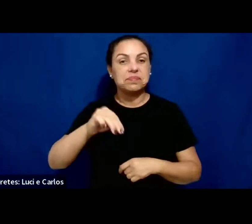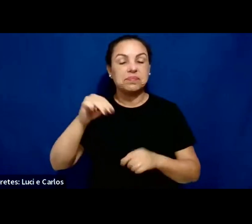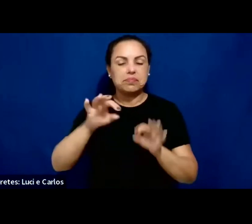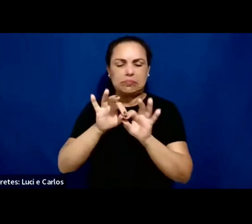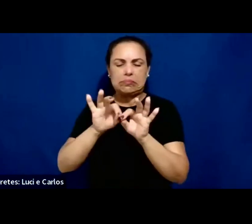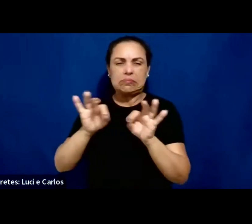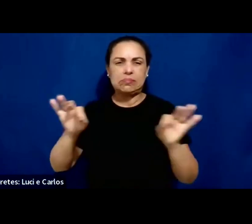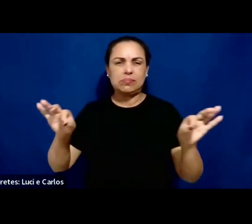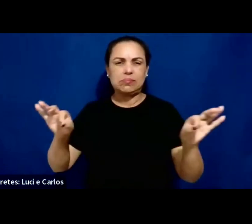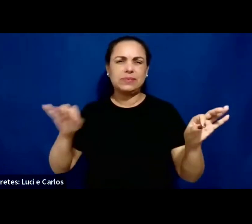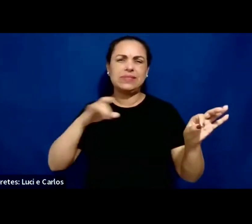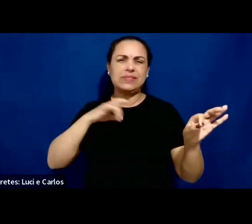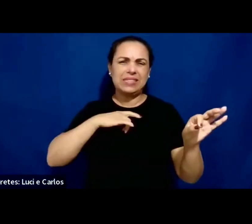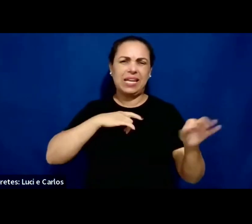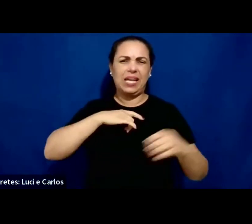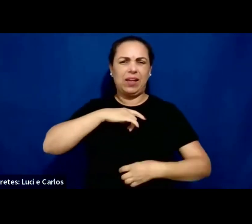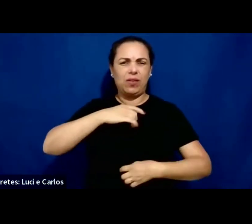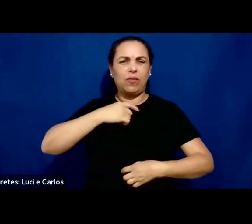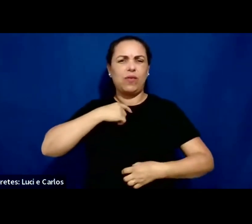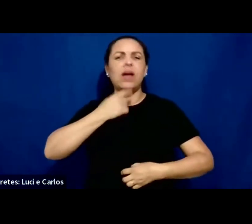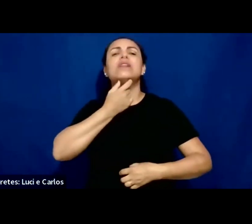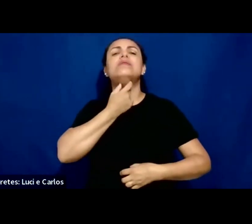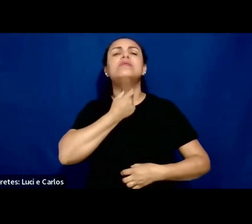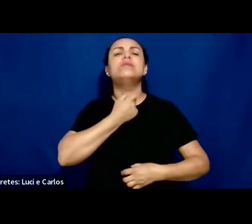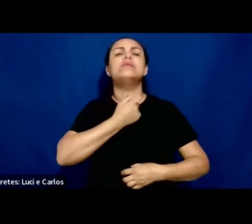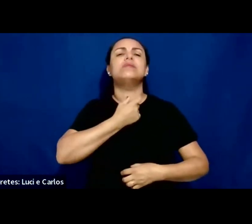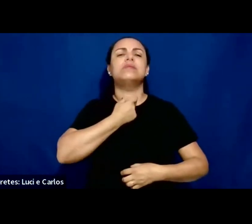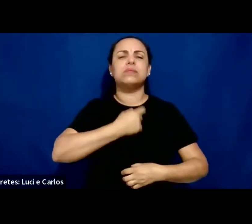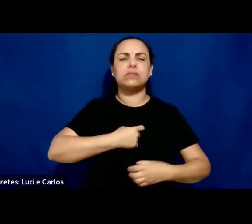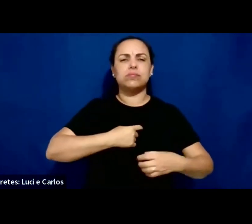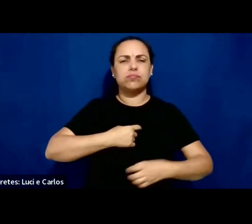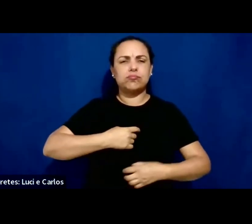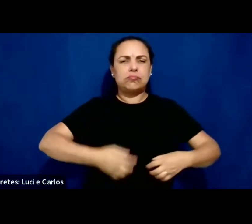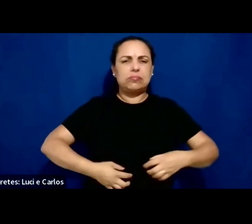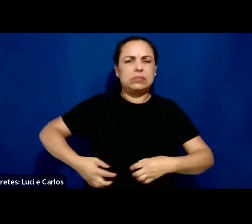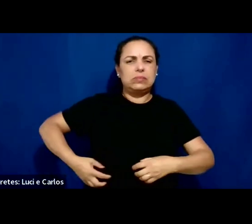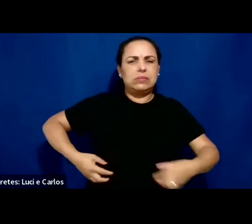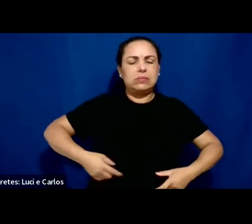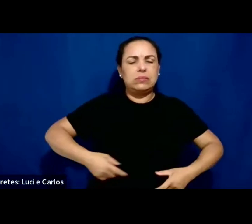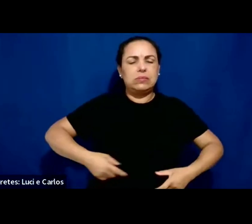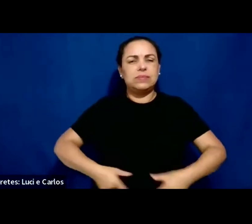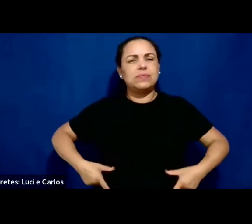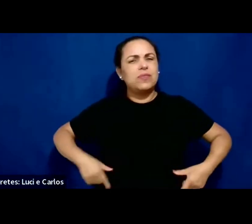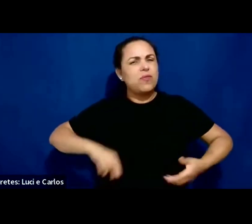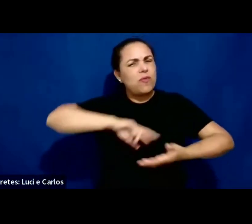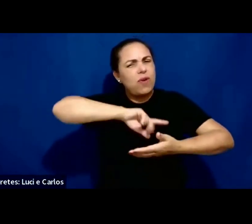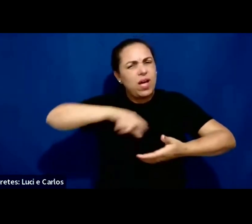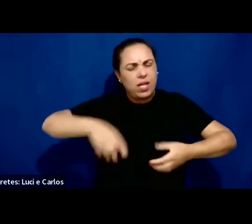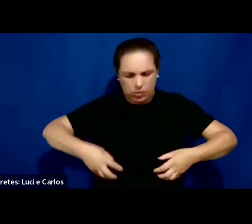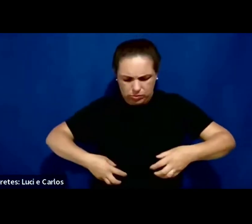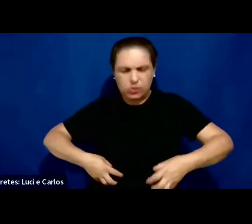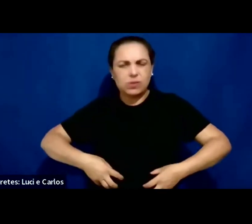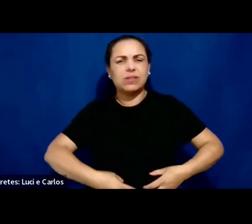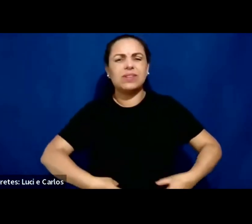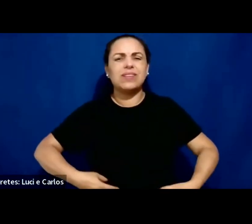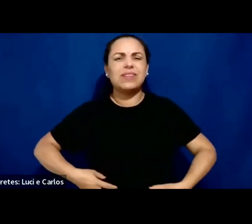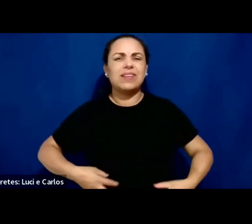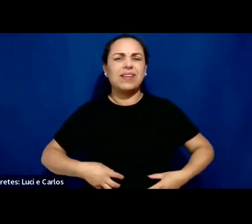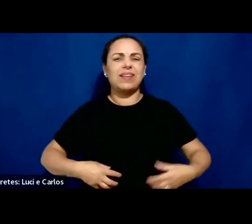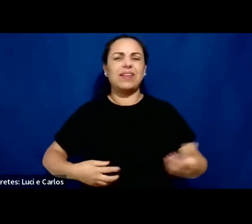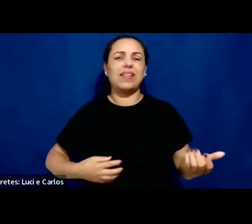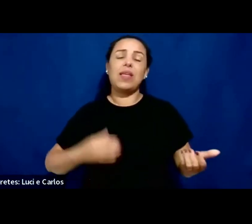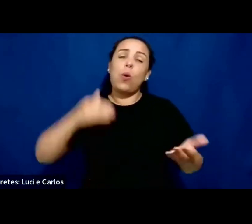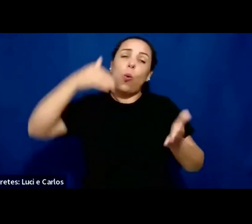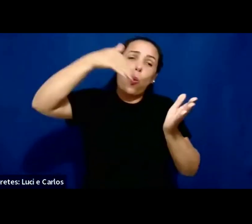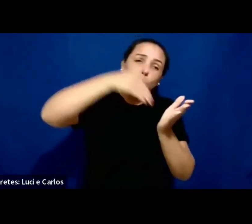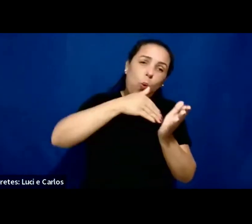o estômago, o fígado, vesícula, pâncreas, duodeno, intestino delgado. Aí entra o